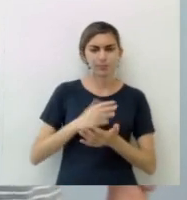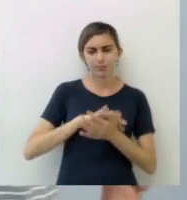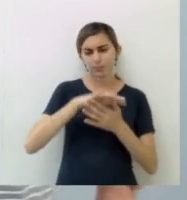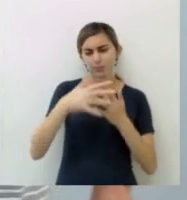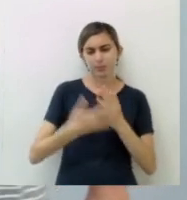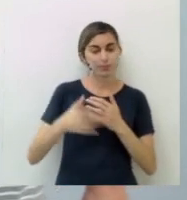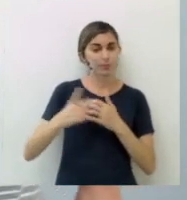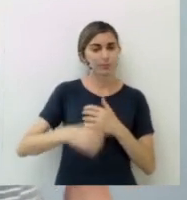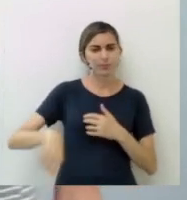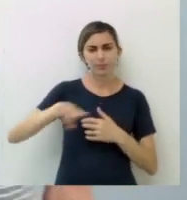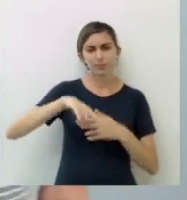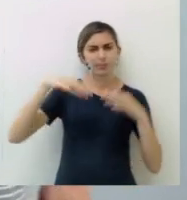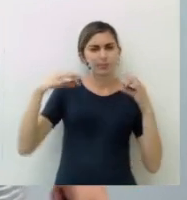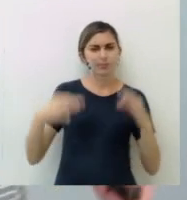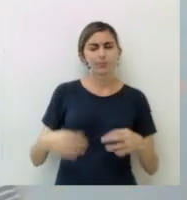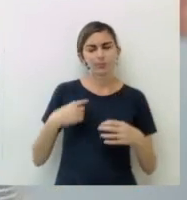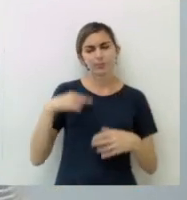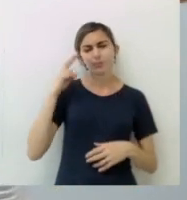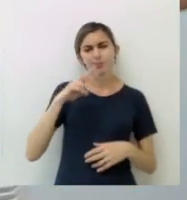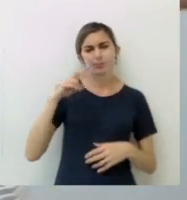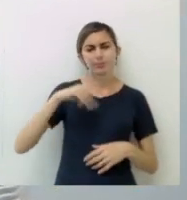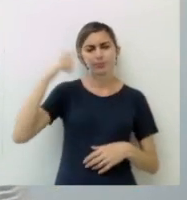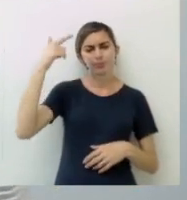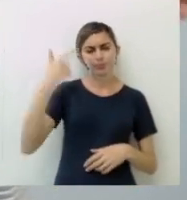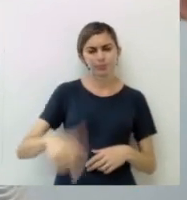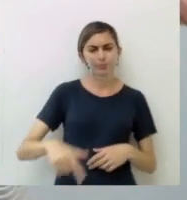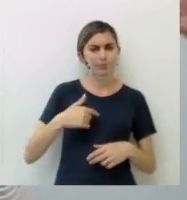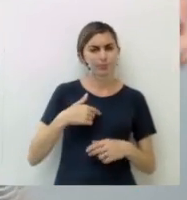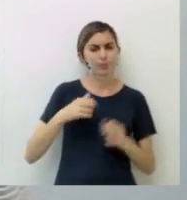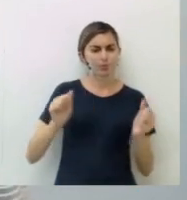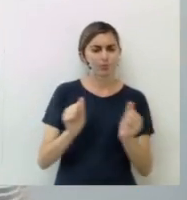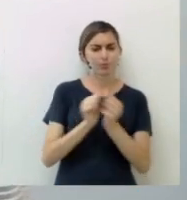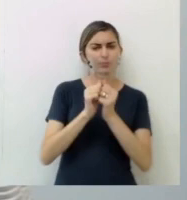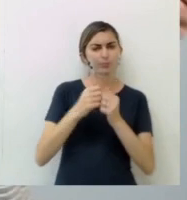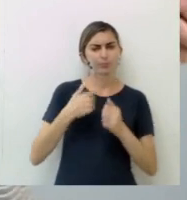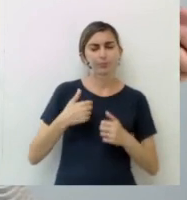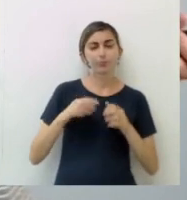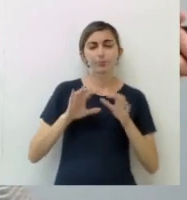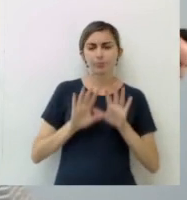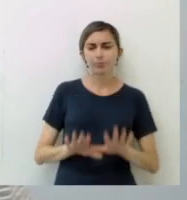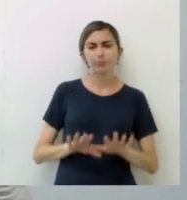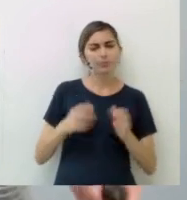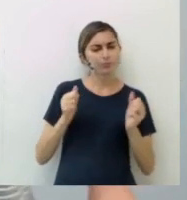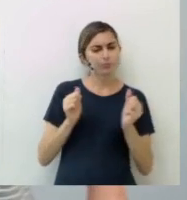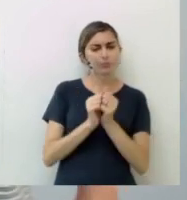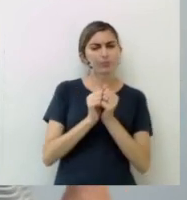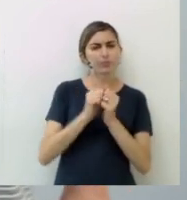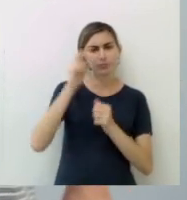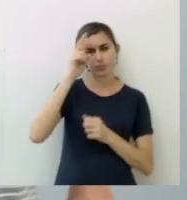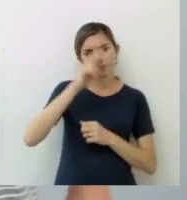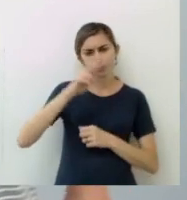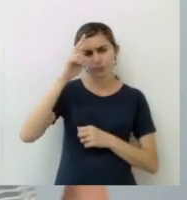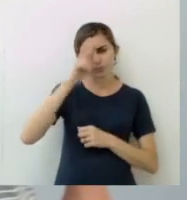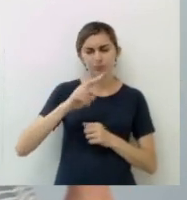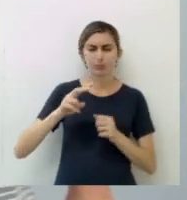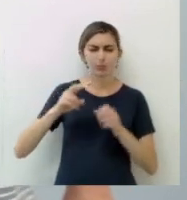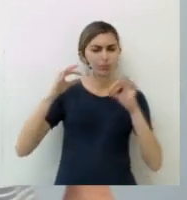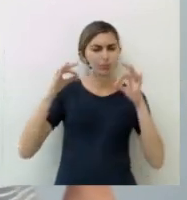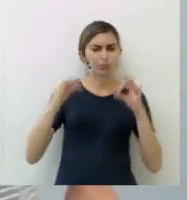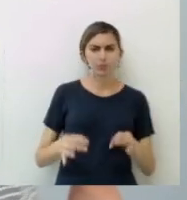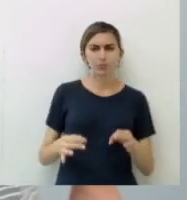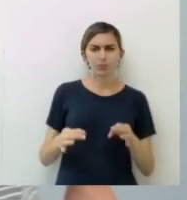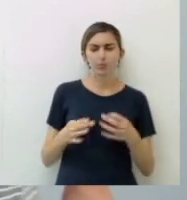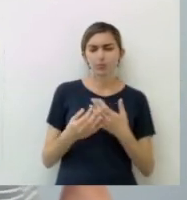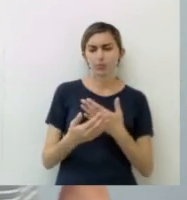Libras nossa, certo? E lembrar mais uma vez, conte conosco, fiquem conosco, lembrar